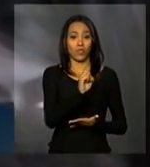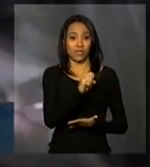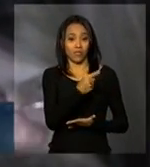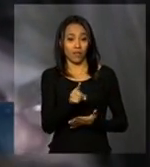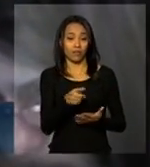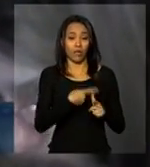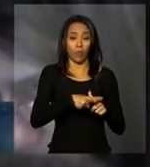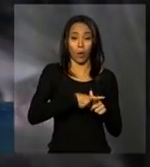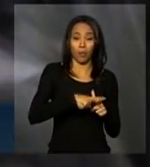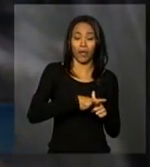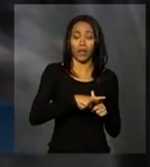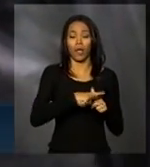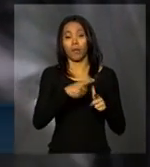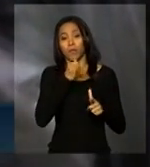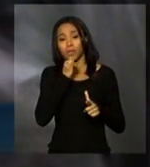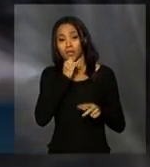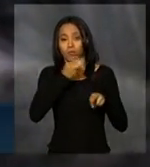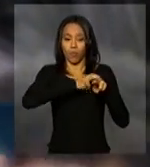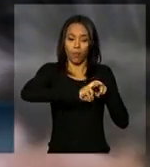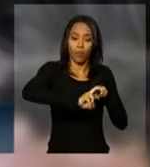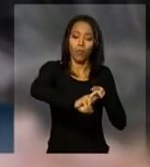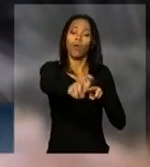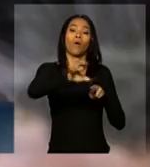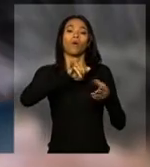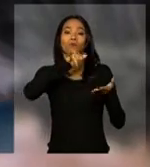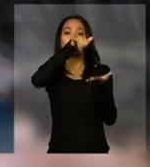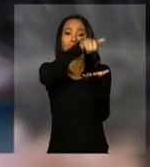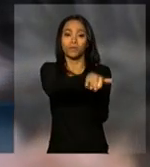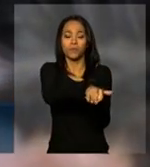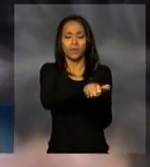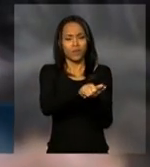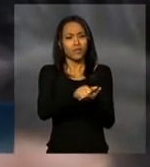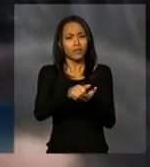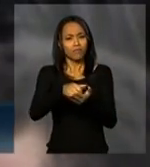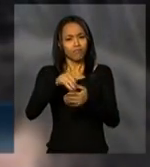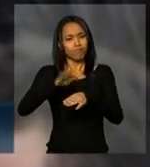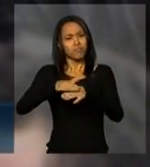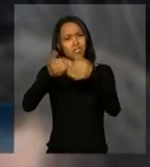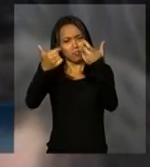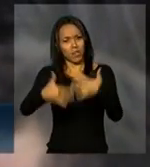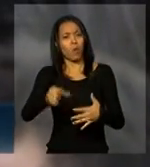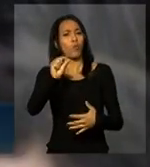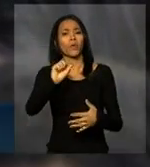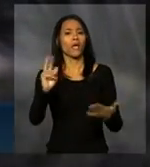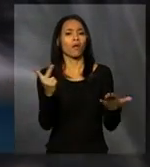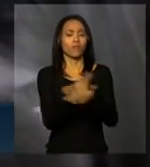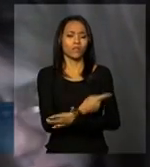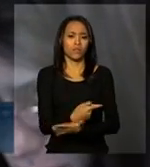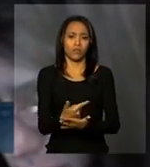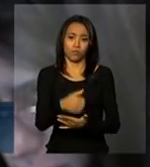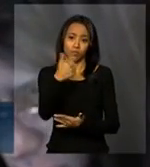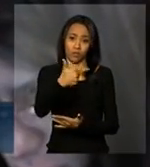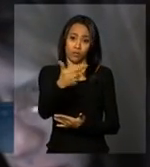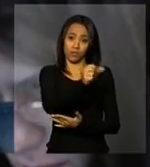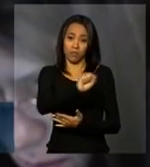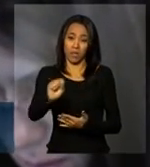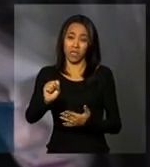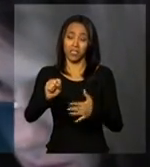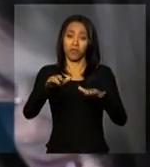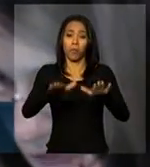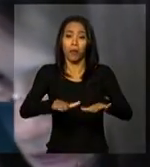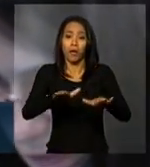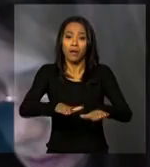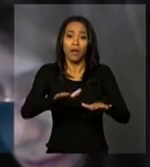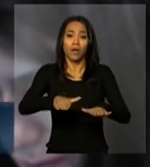problemáticas, tipo portos, ferrovias. Por isso que eu queria que falasse um pouco do segundo, o que aconteceu com o investimento, que ficou praticamente parado no